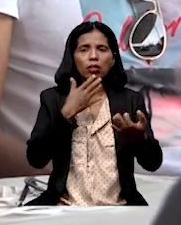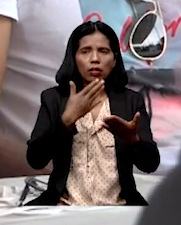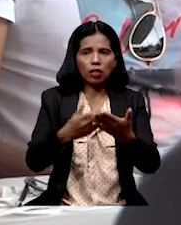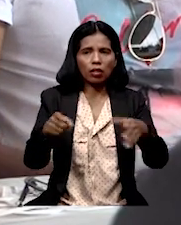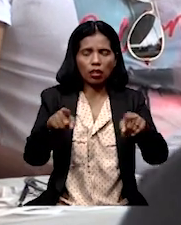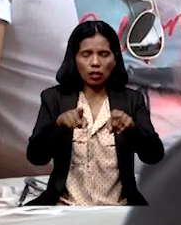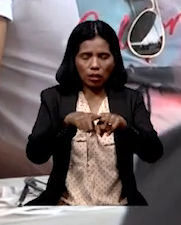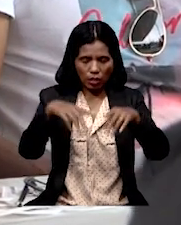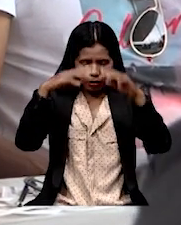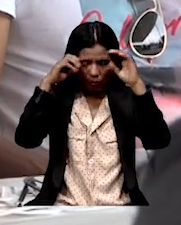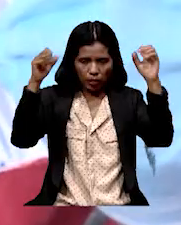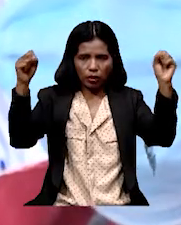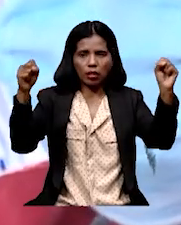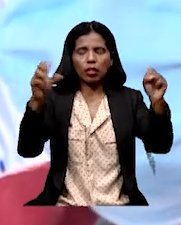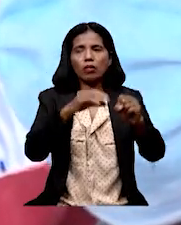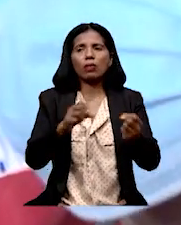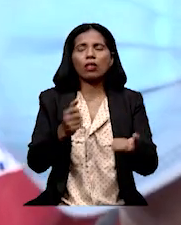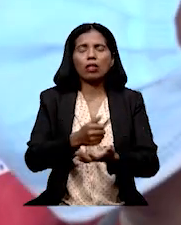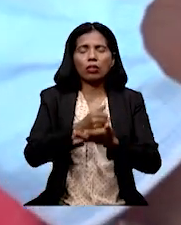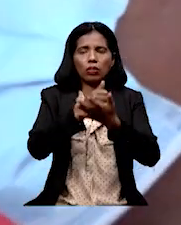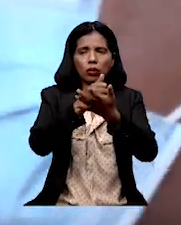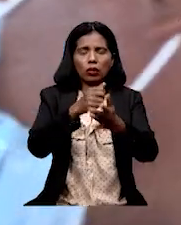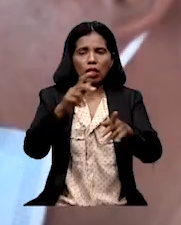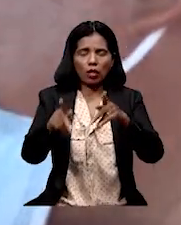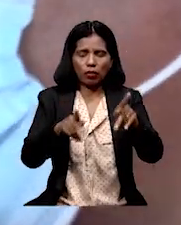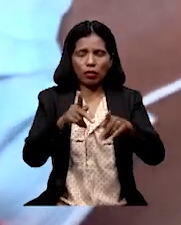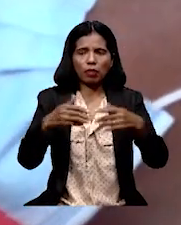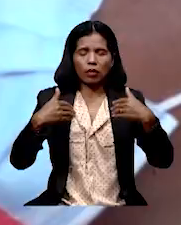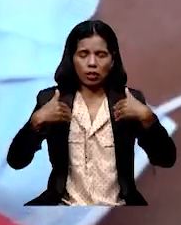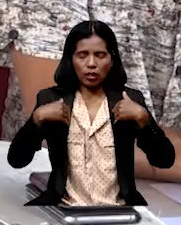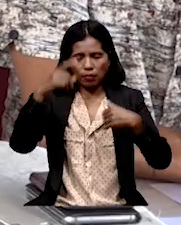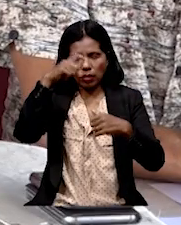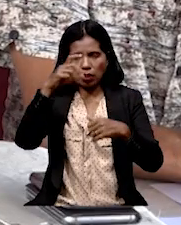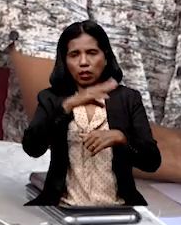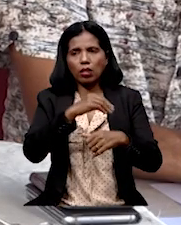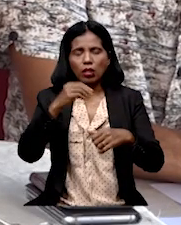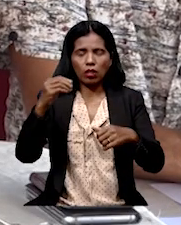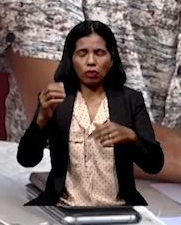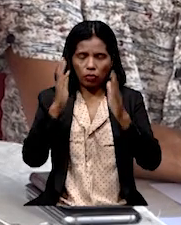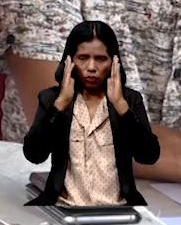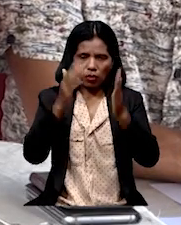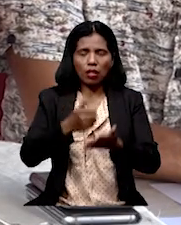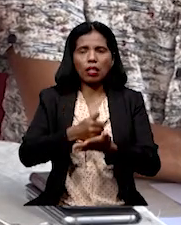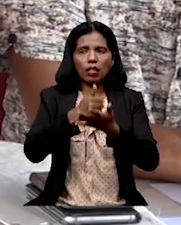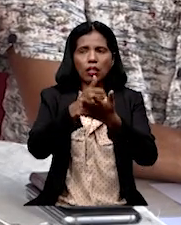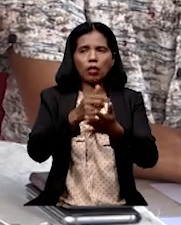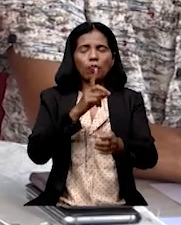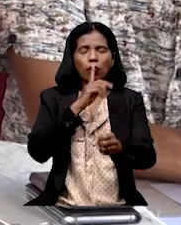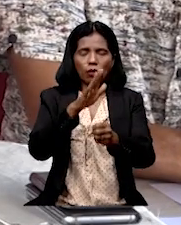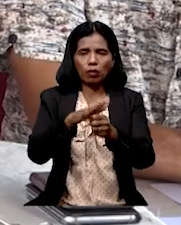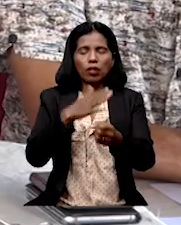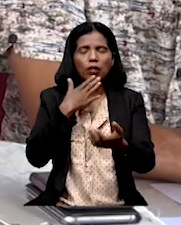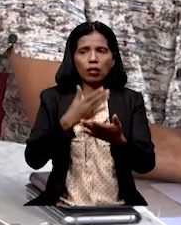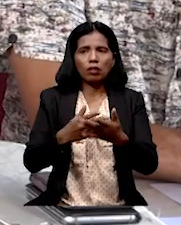kandidatu ba presidente republika no apoia kandidatu nebe, ia credibilidade no integridade diak inclui compromisso de termisaun